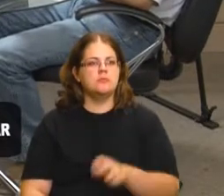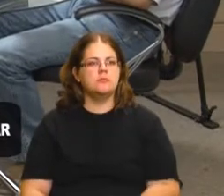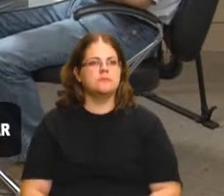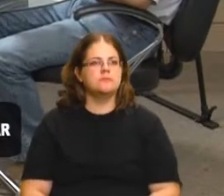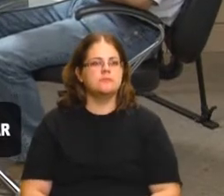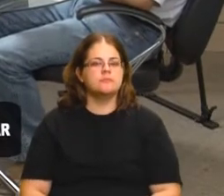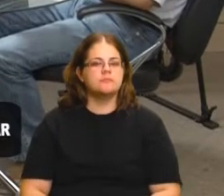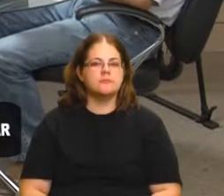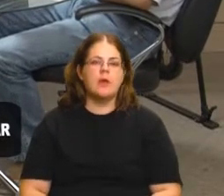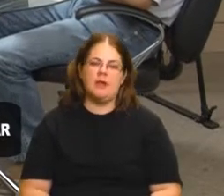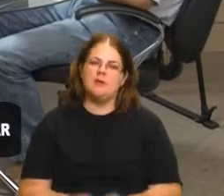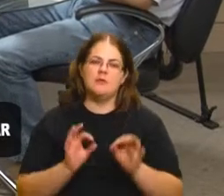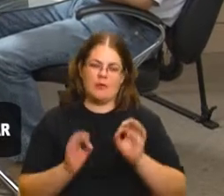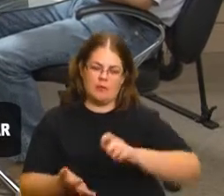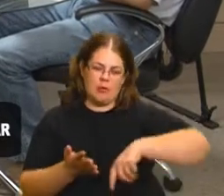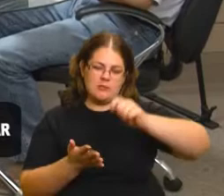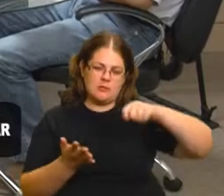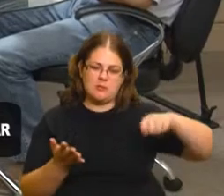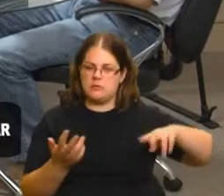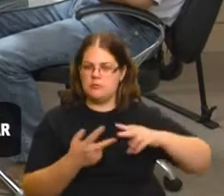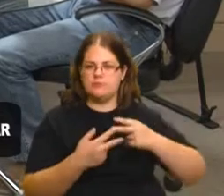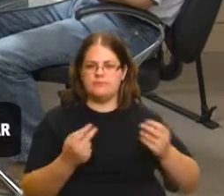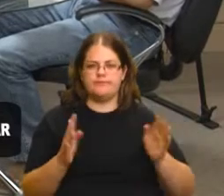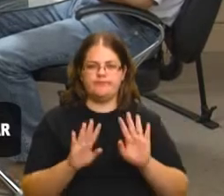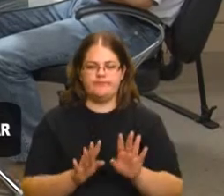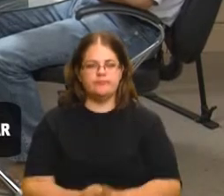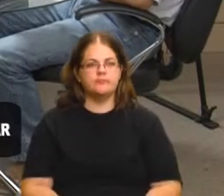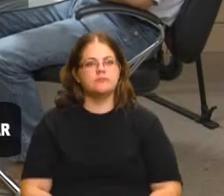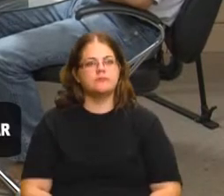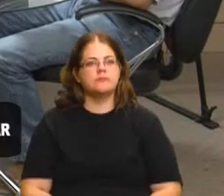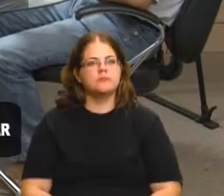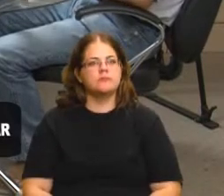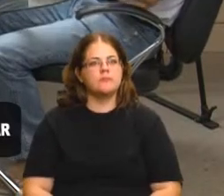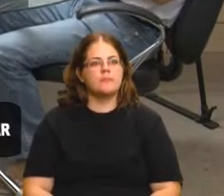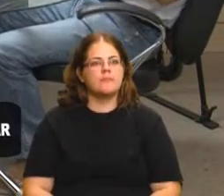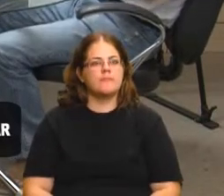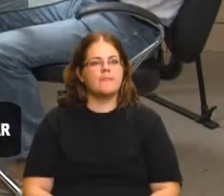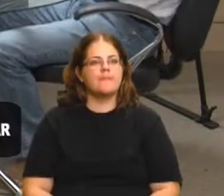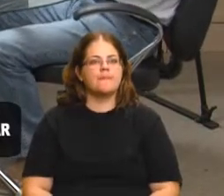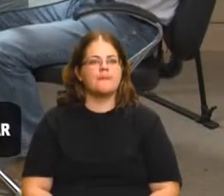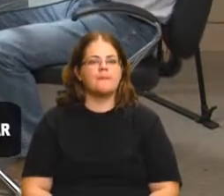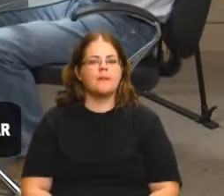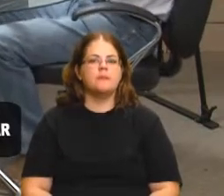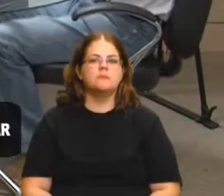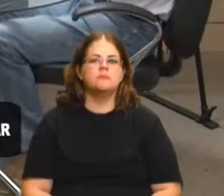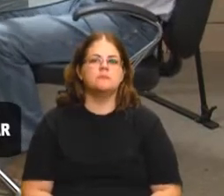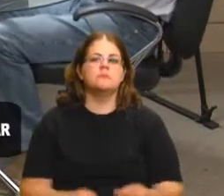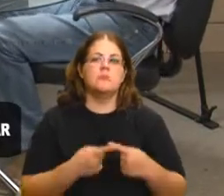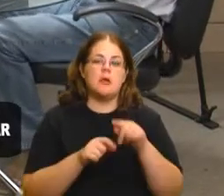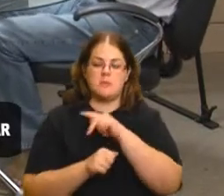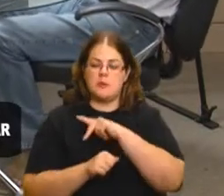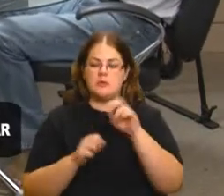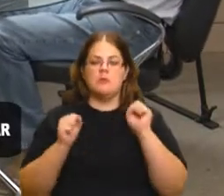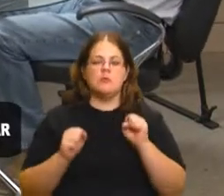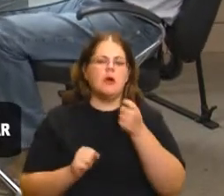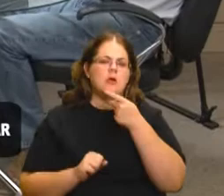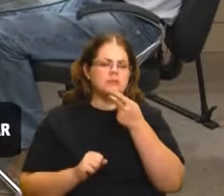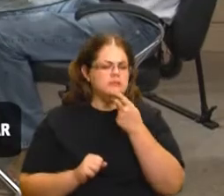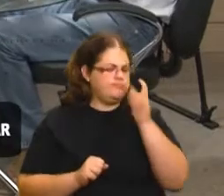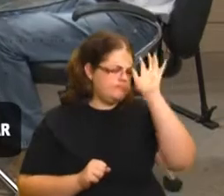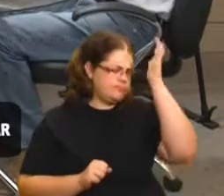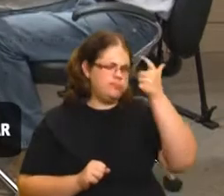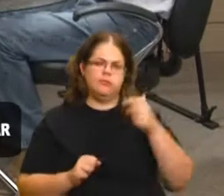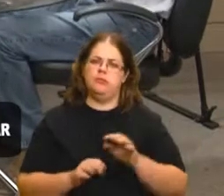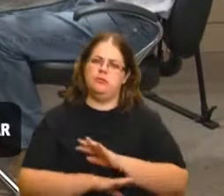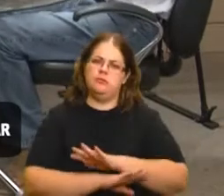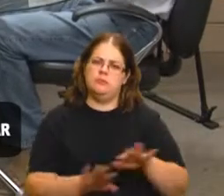5. Delfinato, o ministro assina também. Isso. Bom, mas ele dá amplos poderes ao presidente. Amplos poderes. Quase que